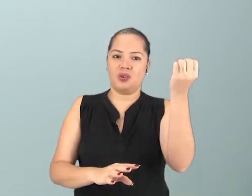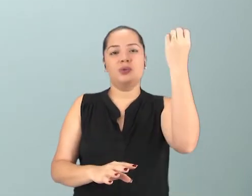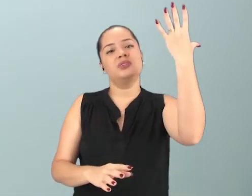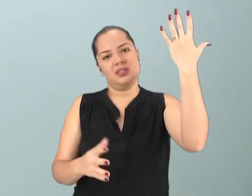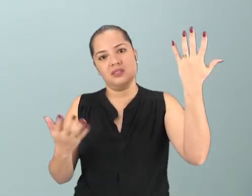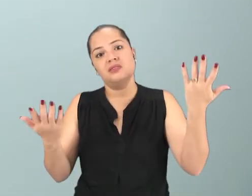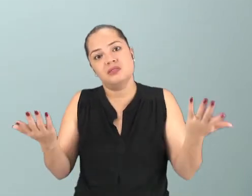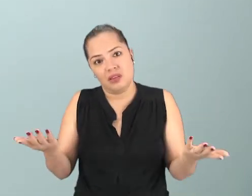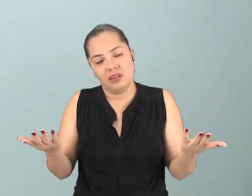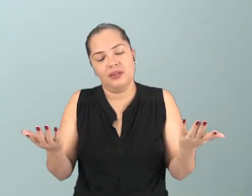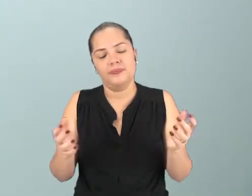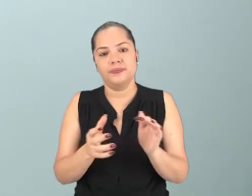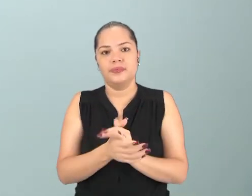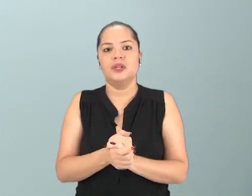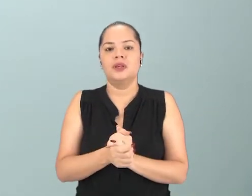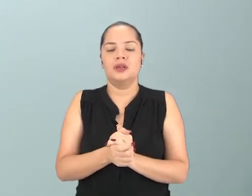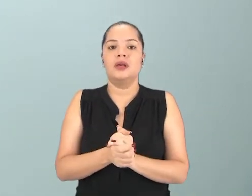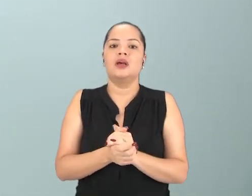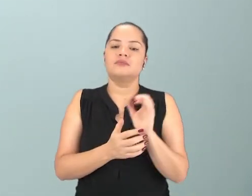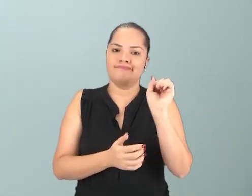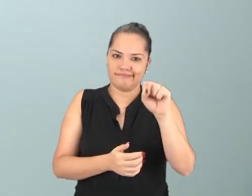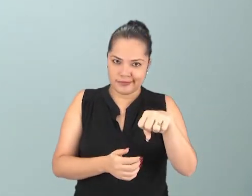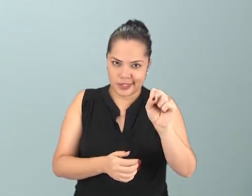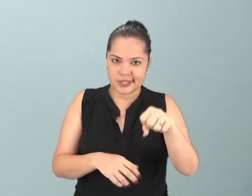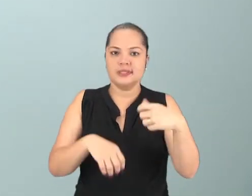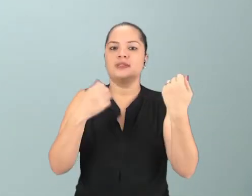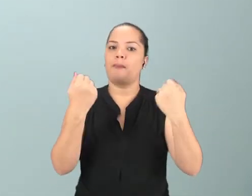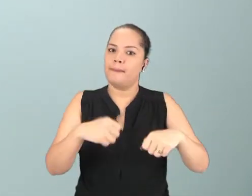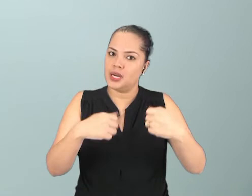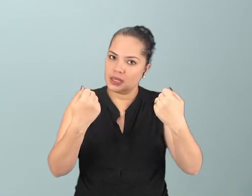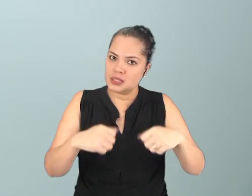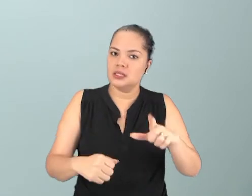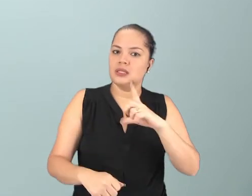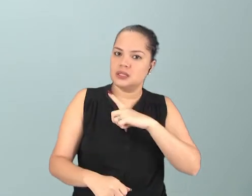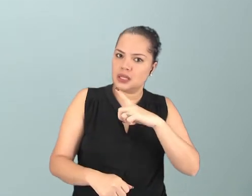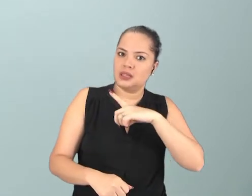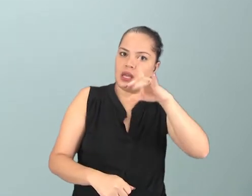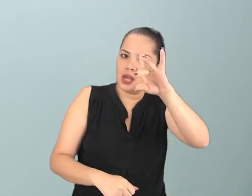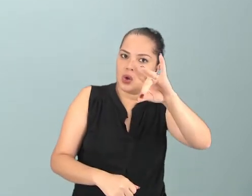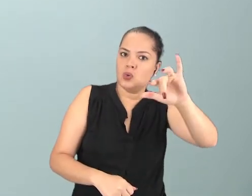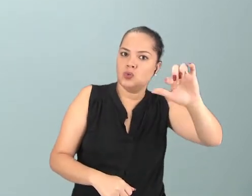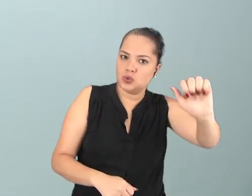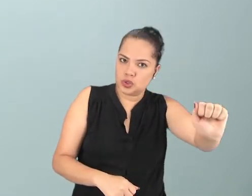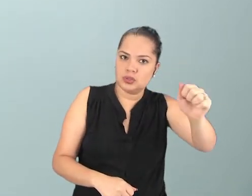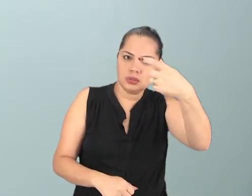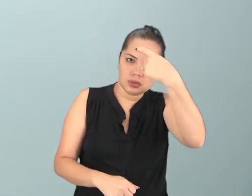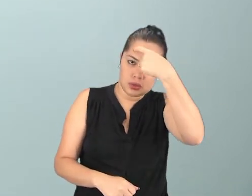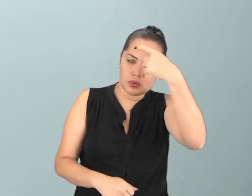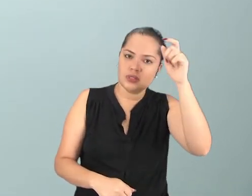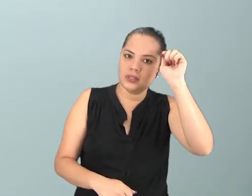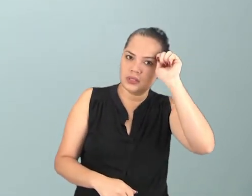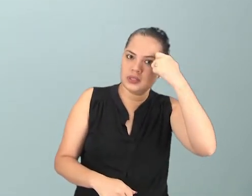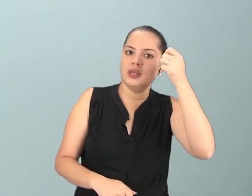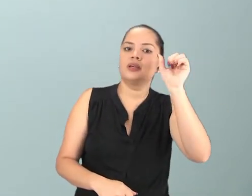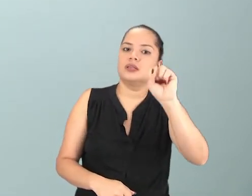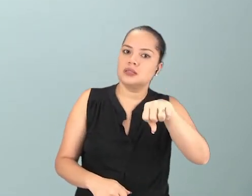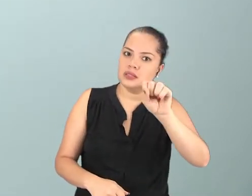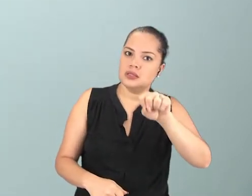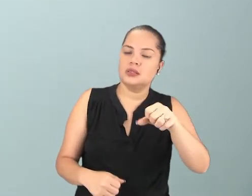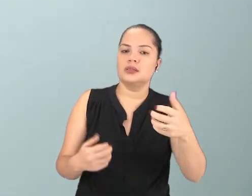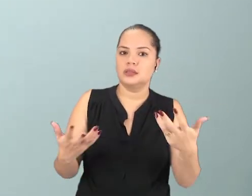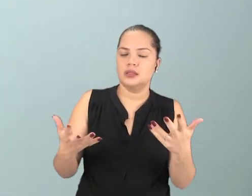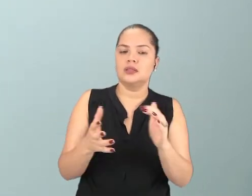ao negro continuarem ocorrendo, sim, nós continuaremos precisando do Dia da Consciência Negra. E para a